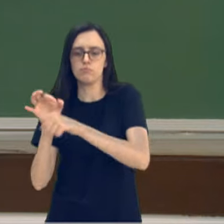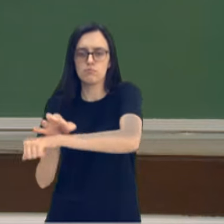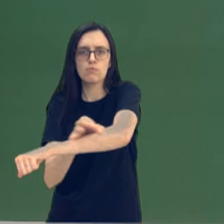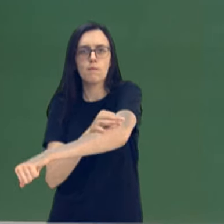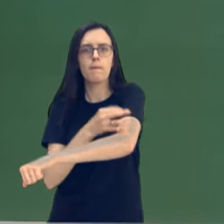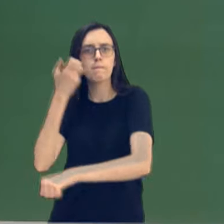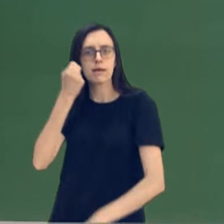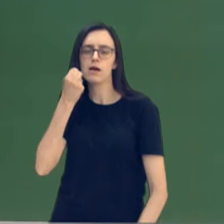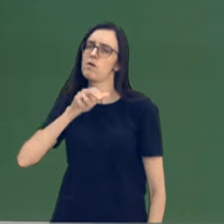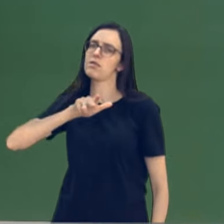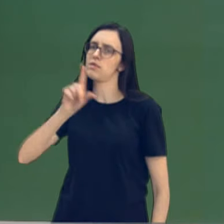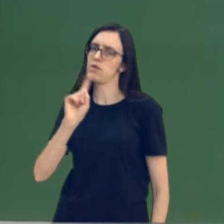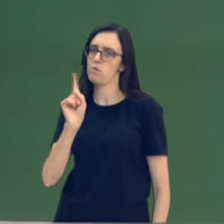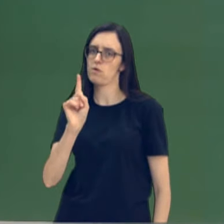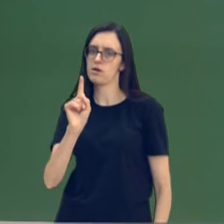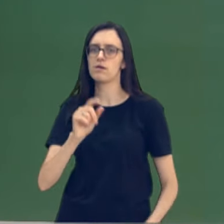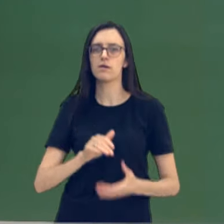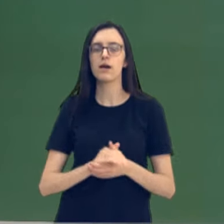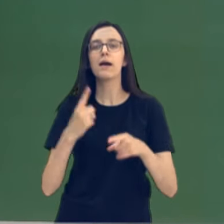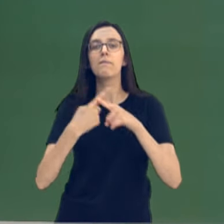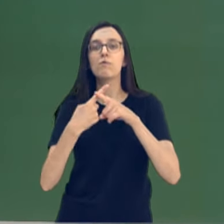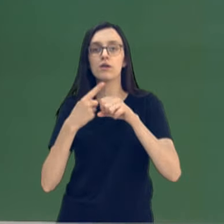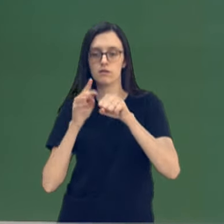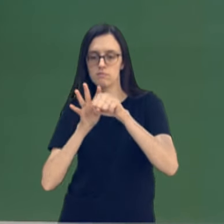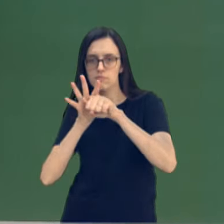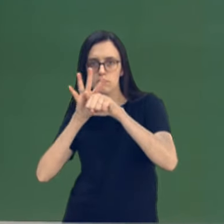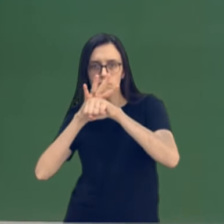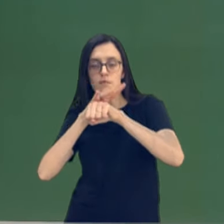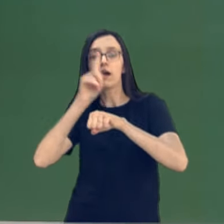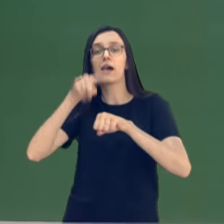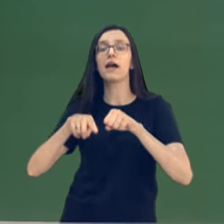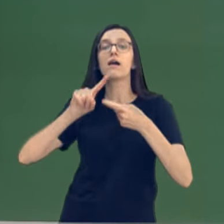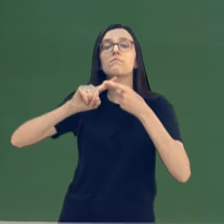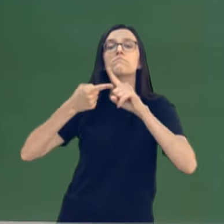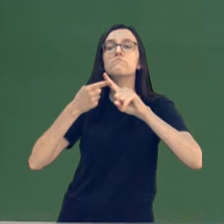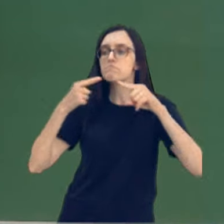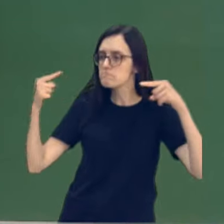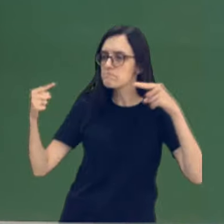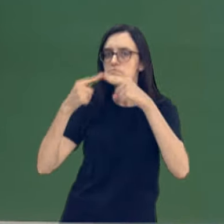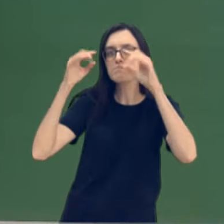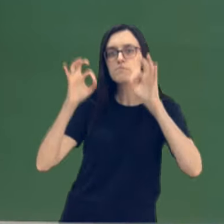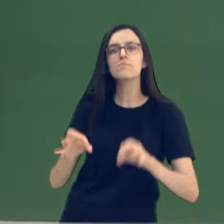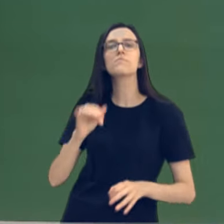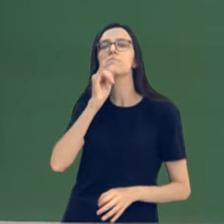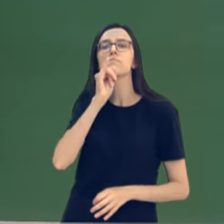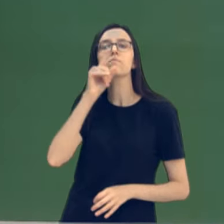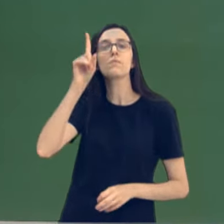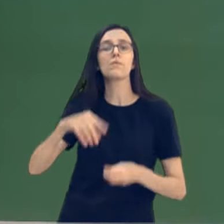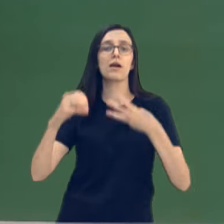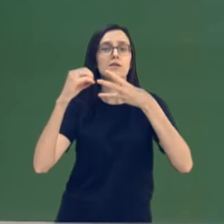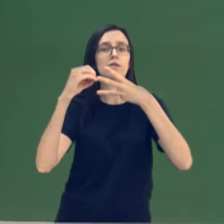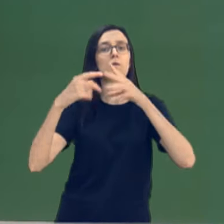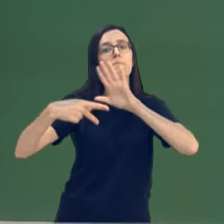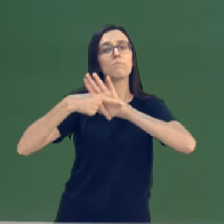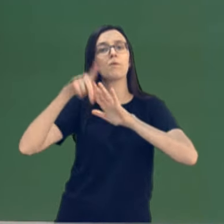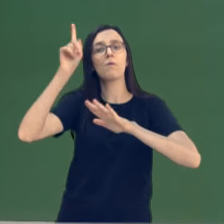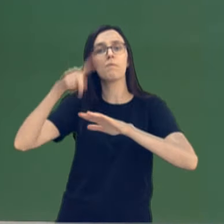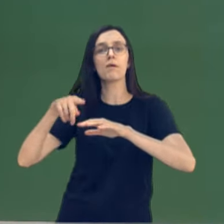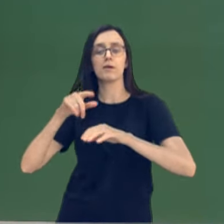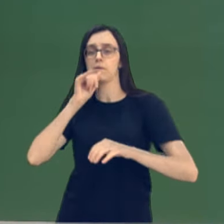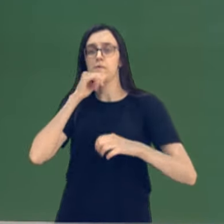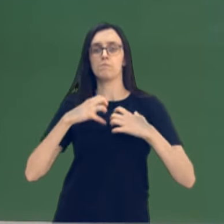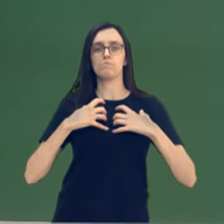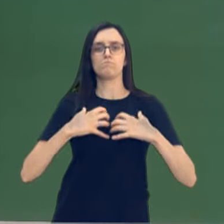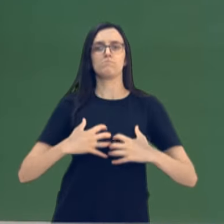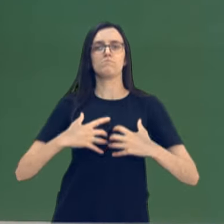faz. Porque as proteínas de superfície dele se comunicam bem com, por exemplo, as células dos tecidos dos